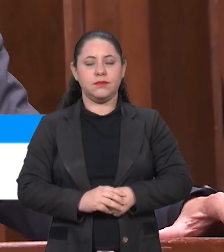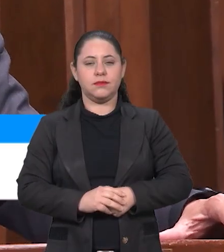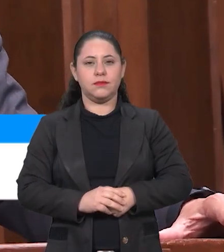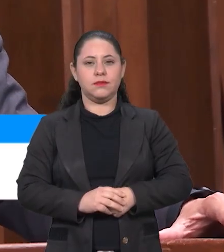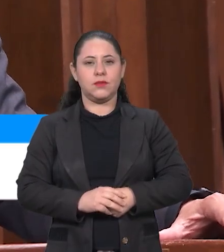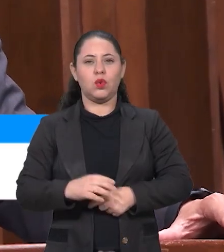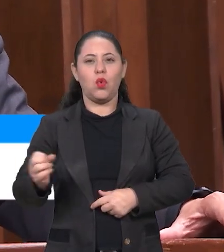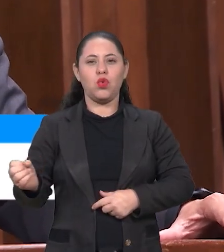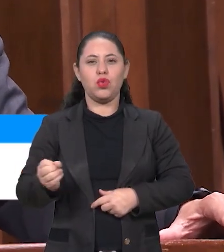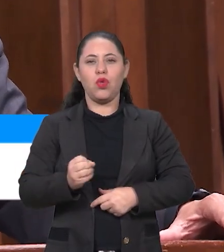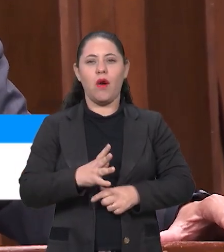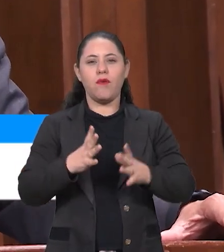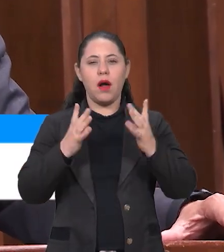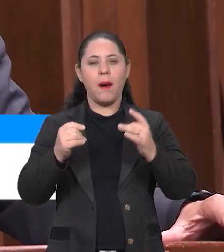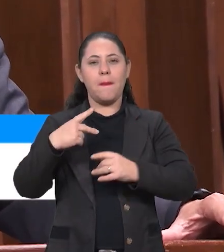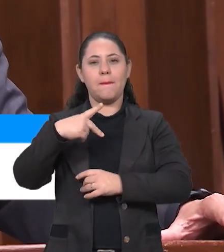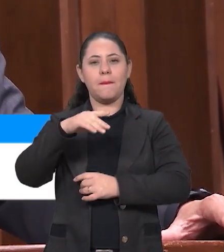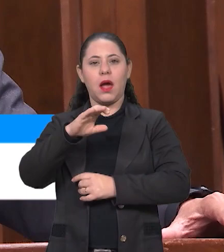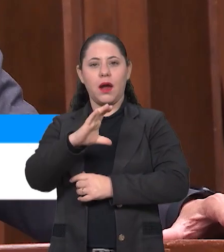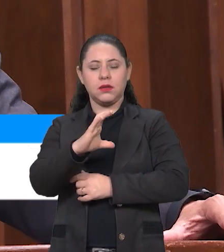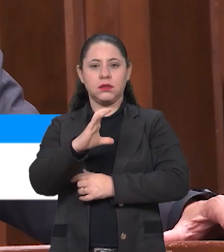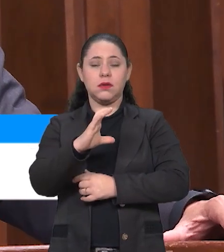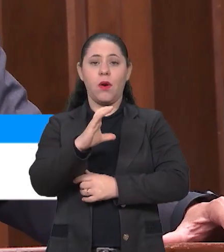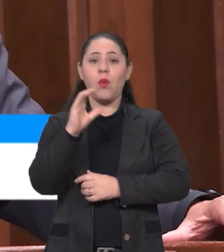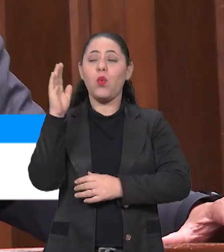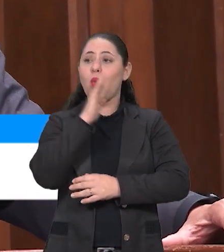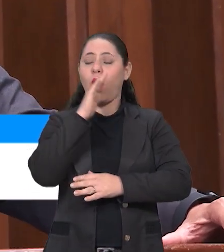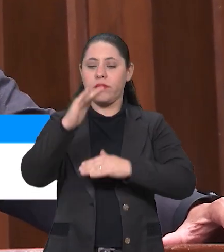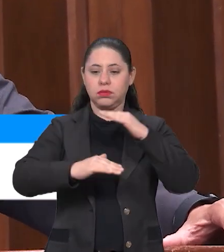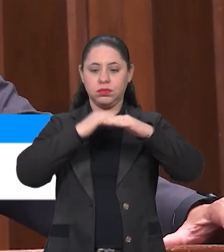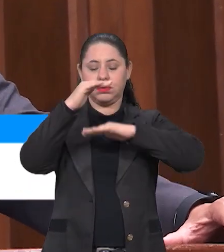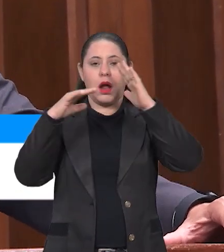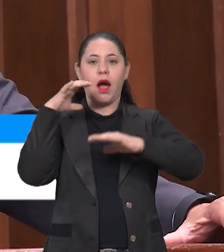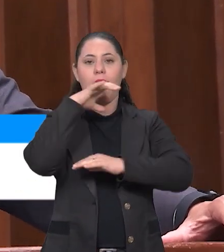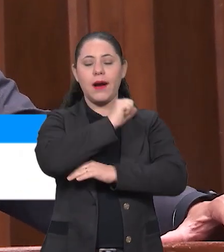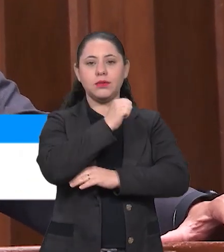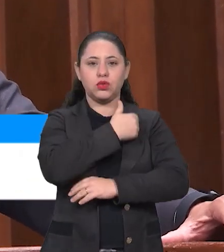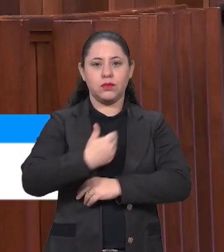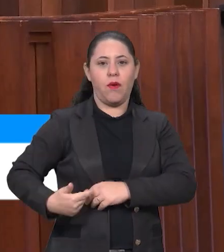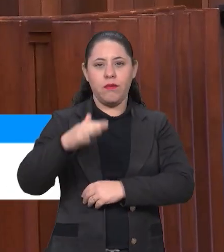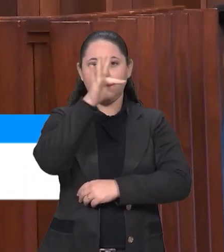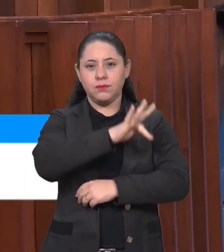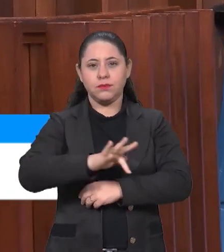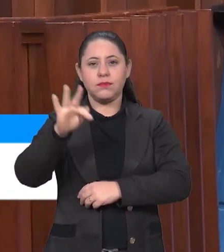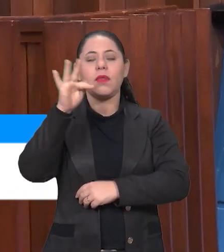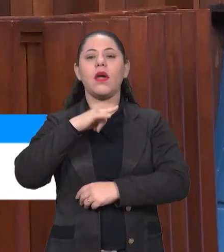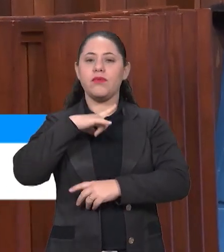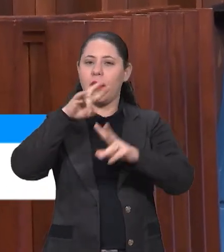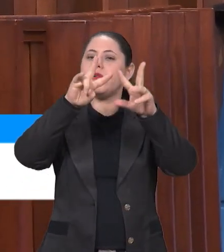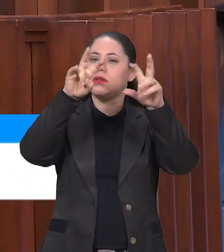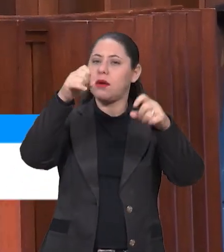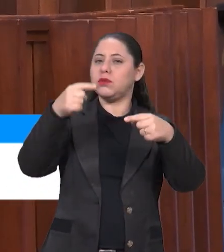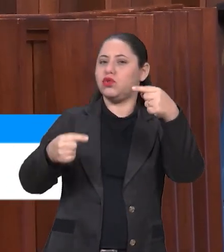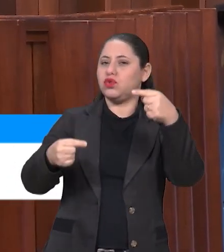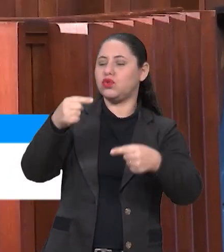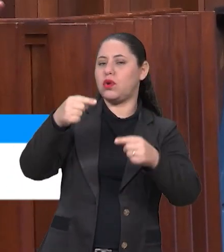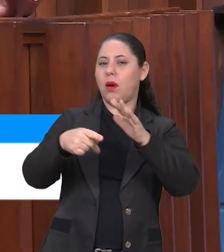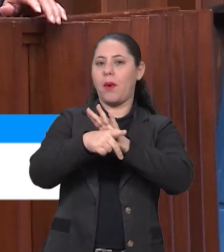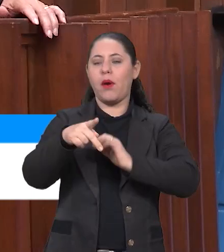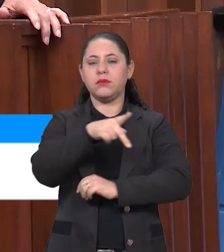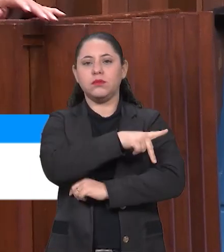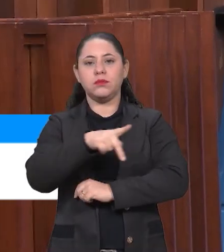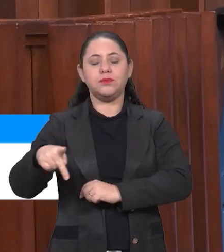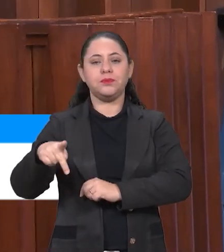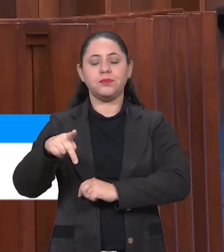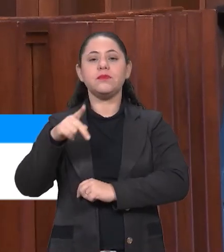O novo formato do PAC, Programa de Aceleração do Crescimento do Governo Federal, esteve entre os temas de discurso do